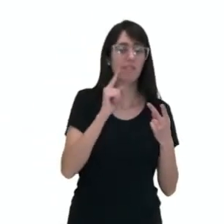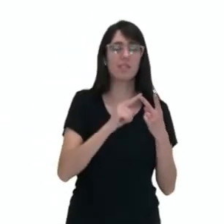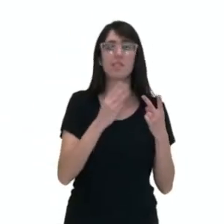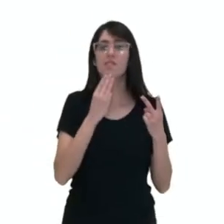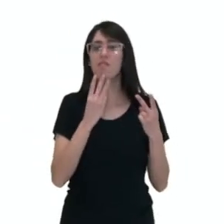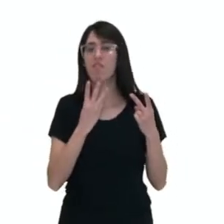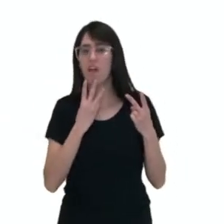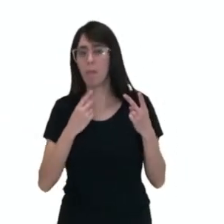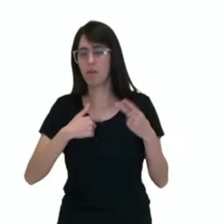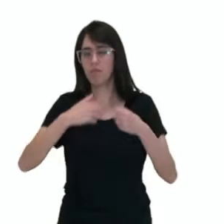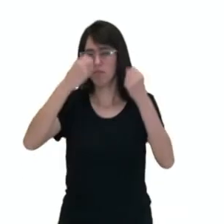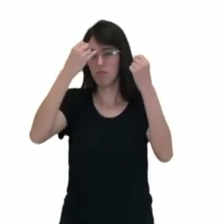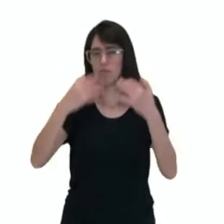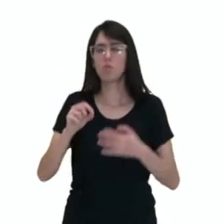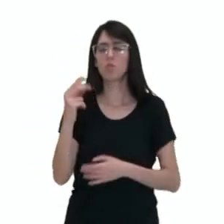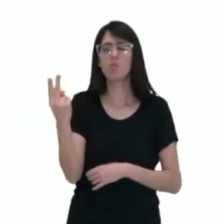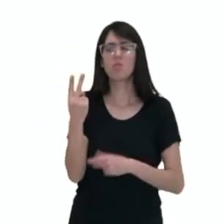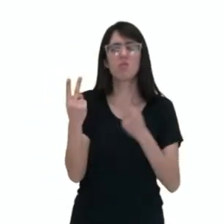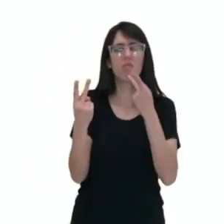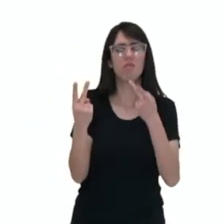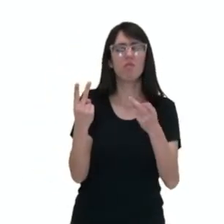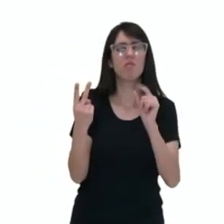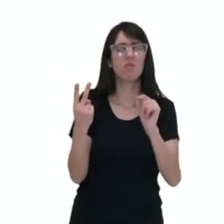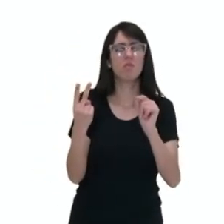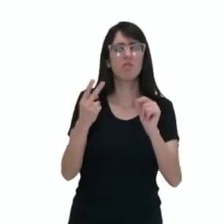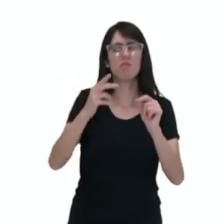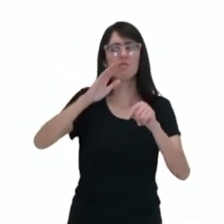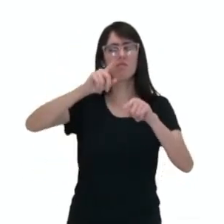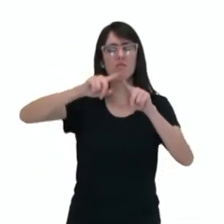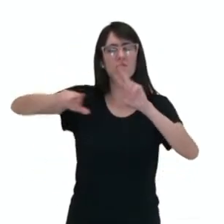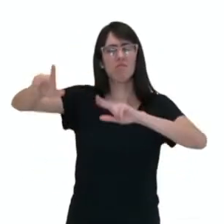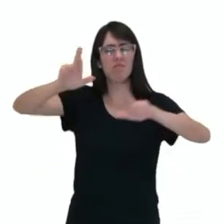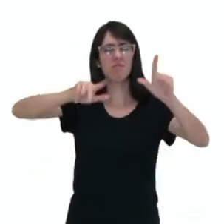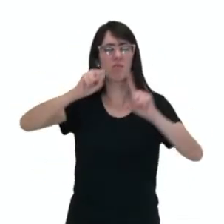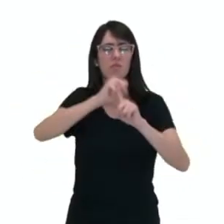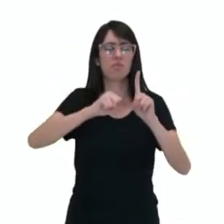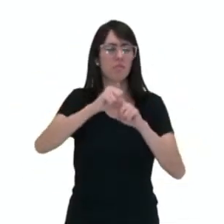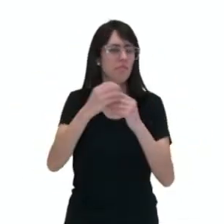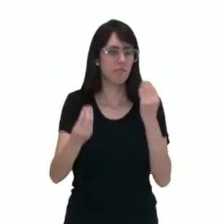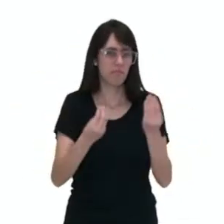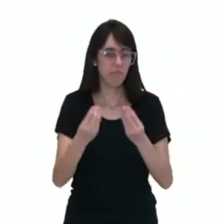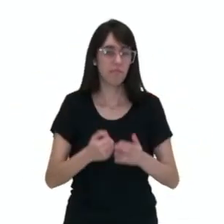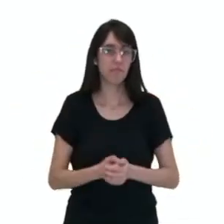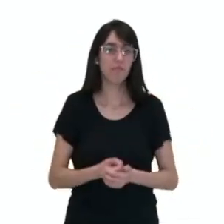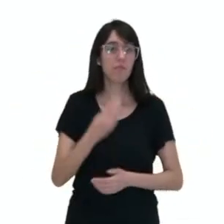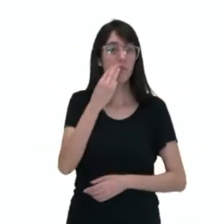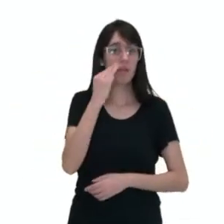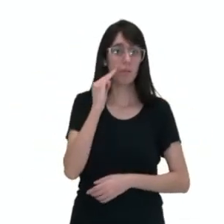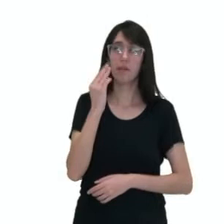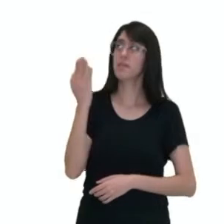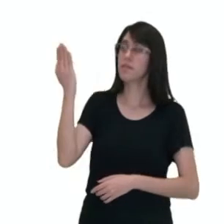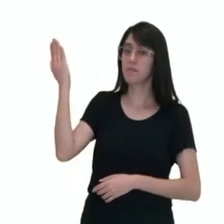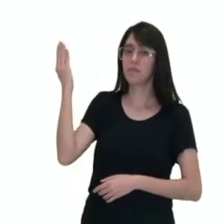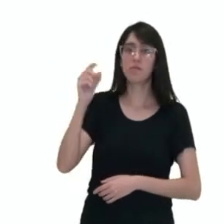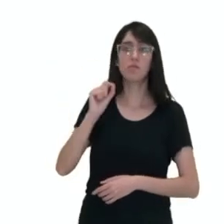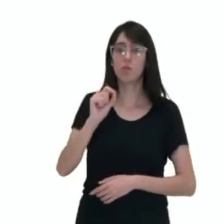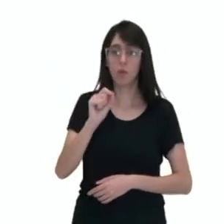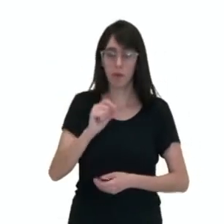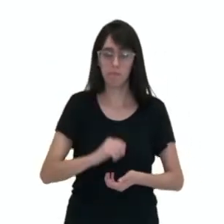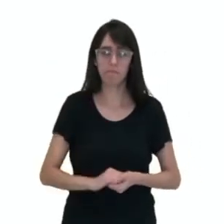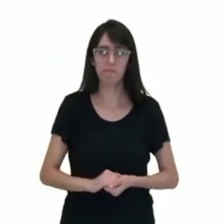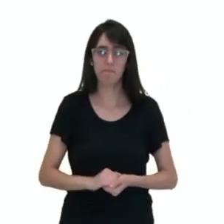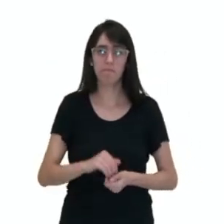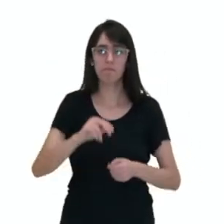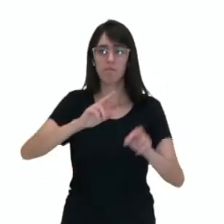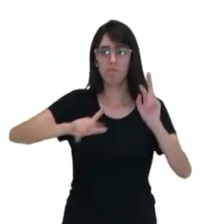aqui o que ambos dizem sobre desigualdades sociais. Então, para o Marx, a desigualdade ela se